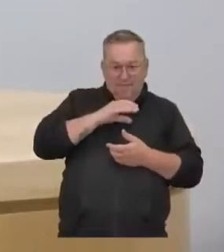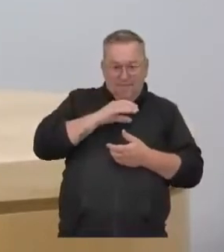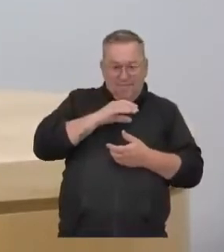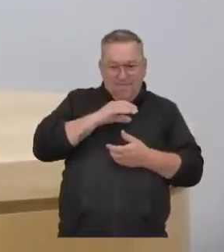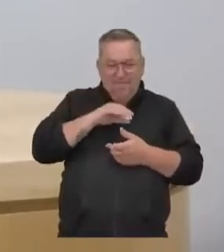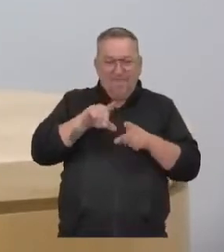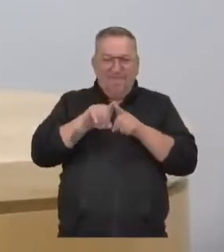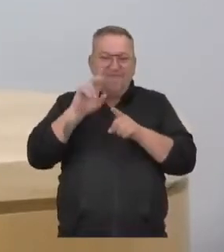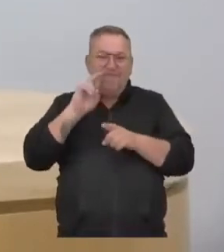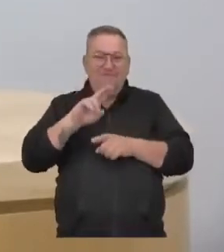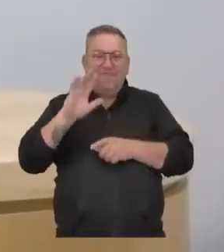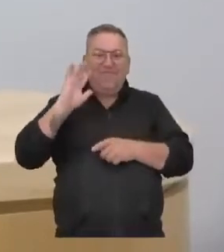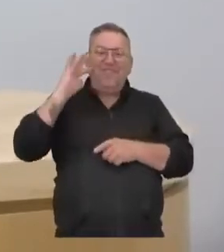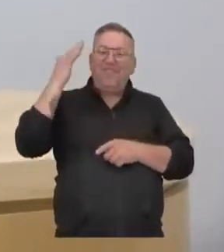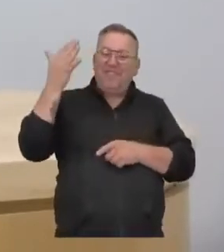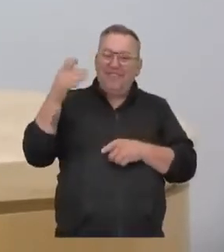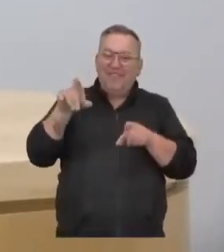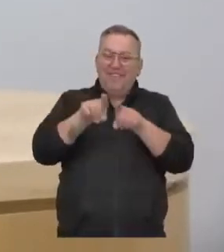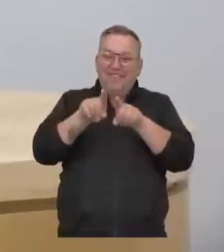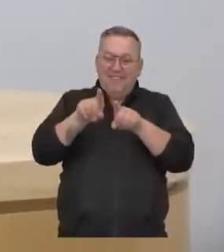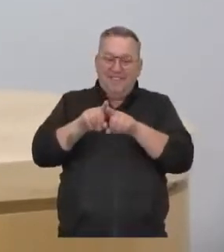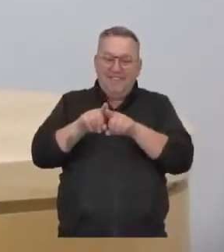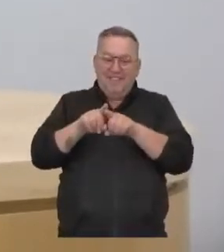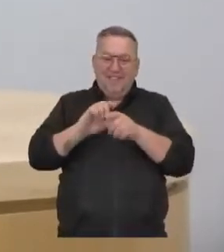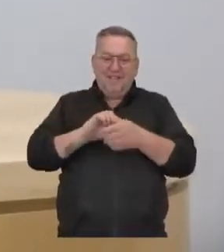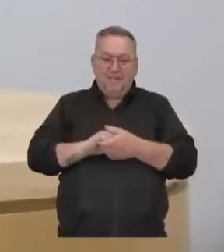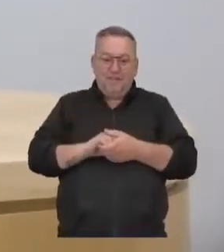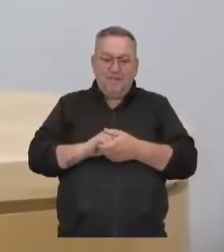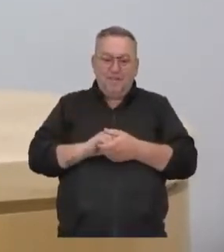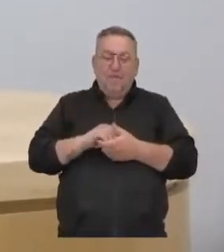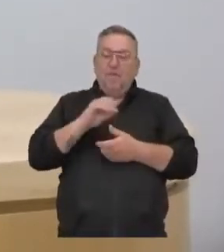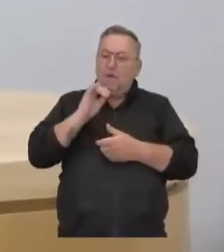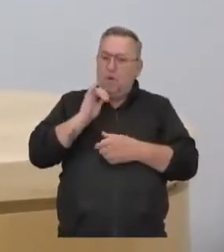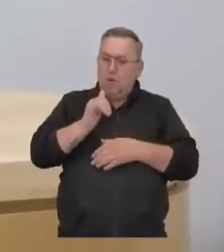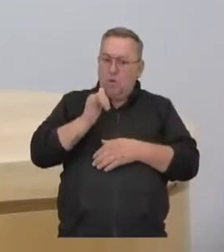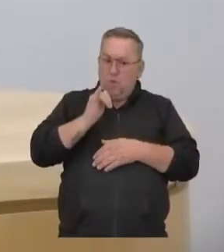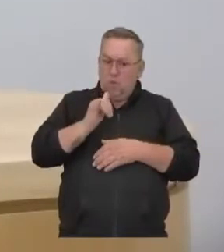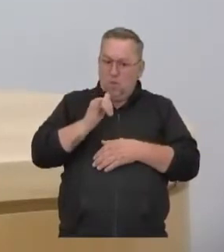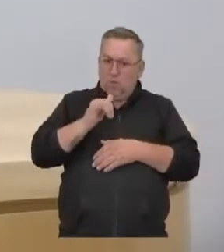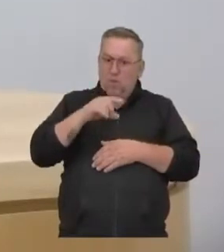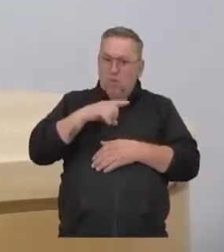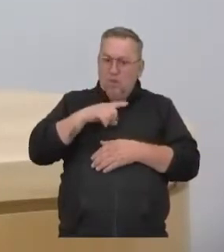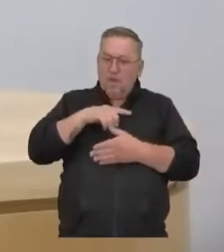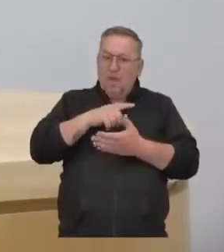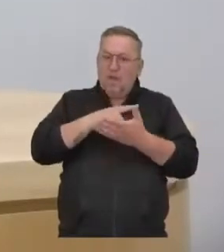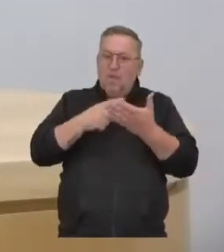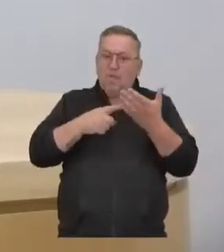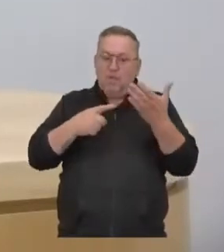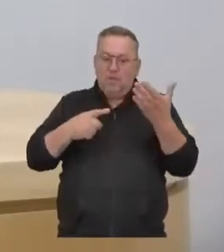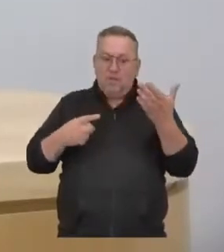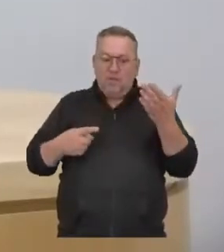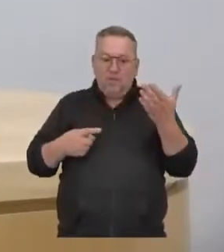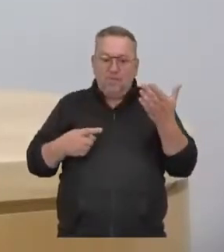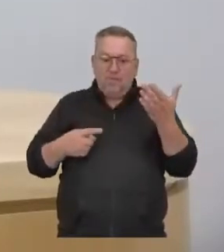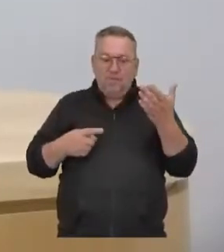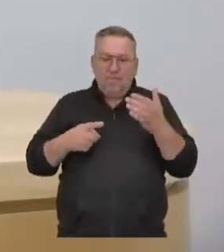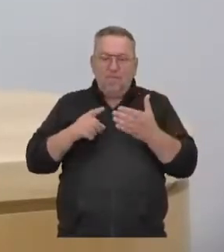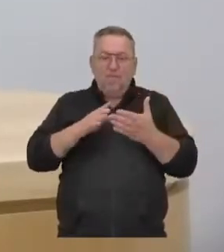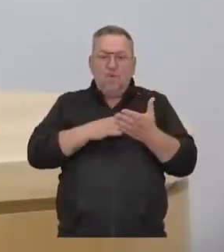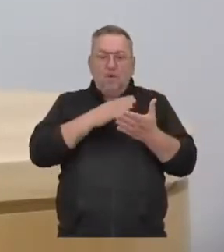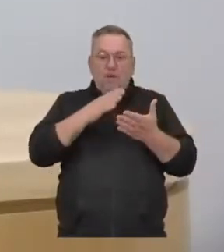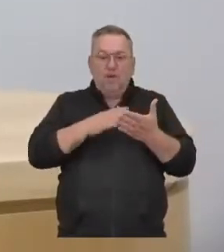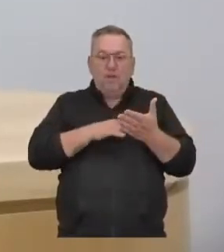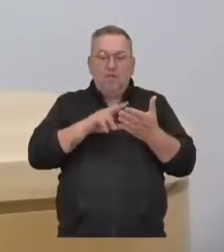que acontece aí com o Mate do João Cardoso, que é um conto que está na apostila, no caderno,